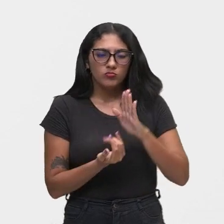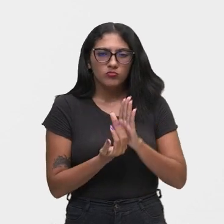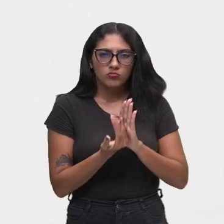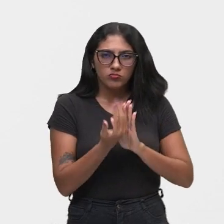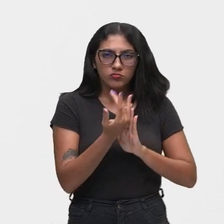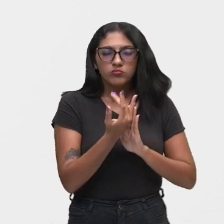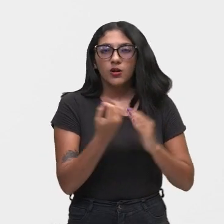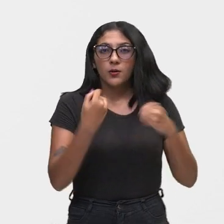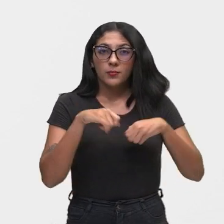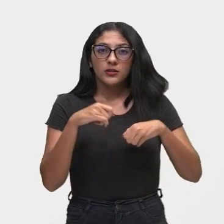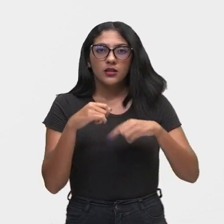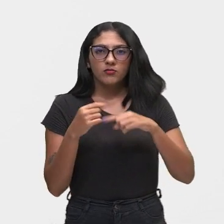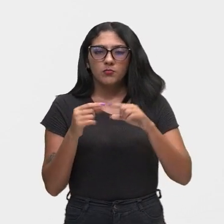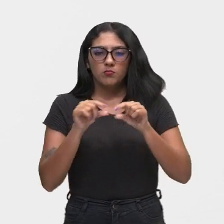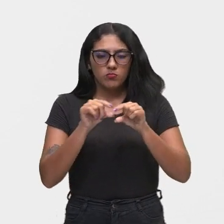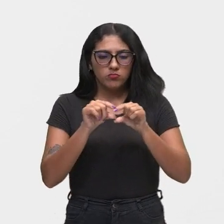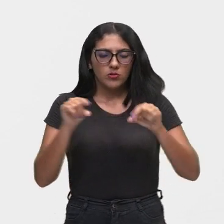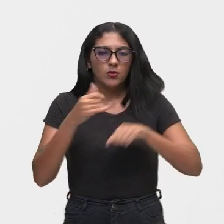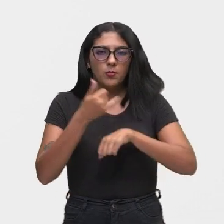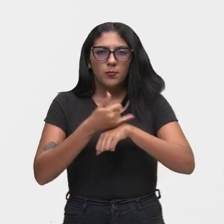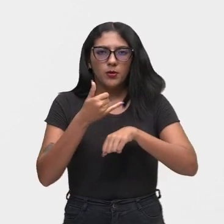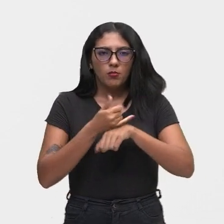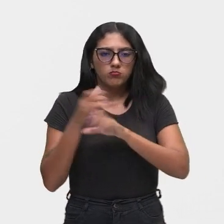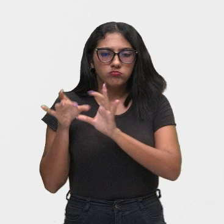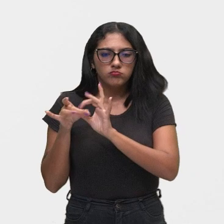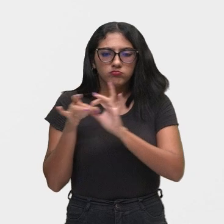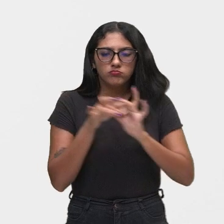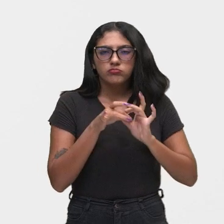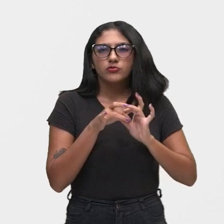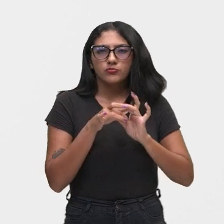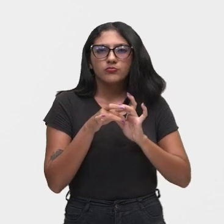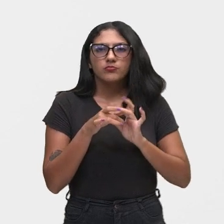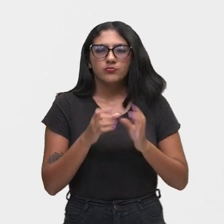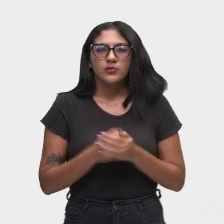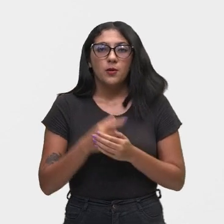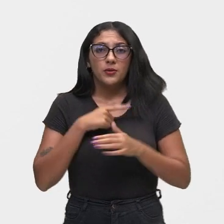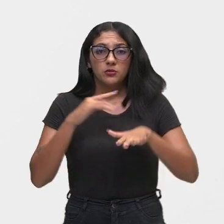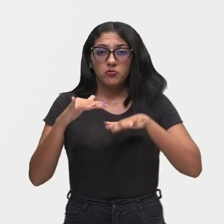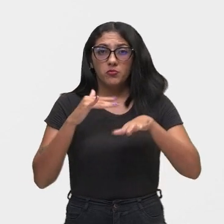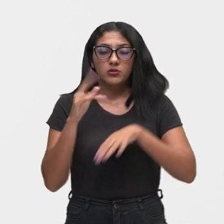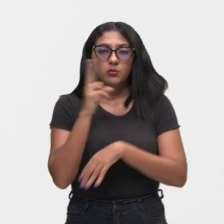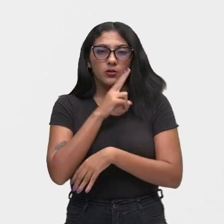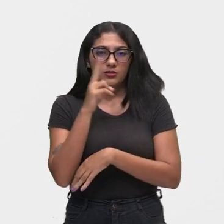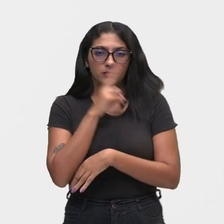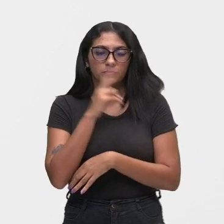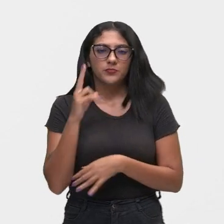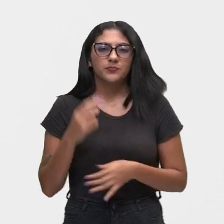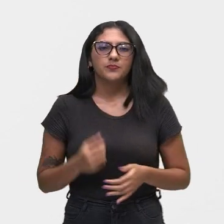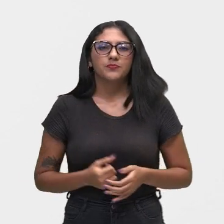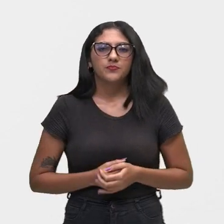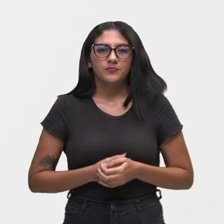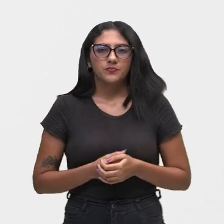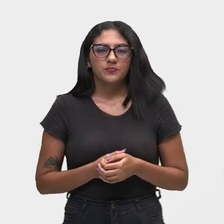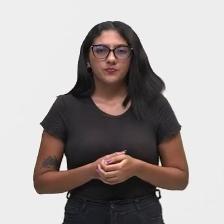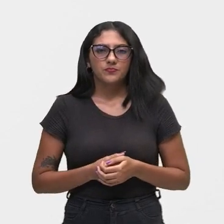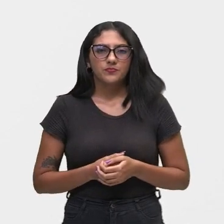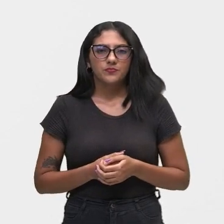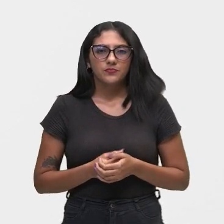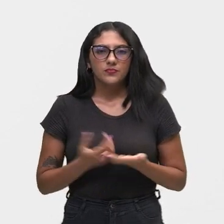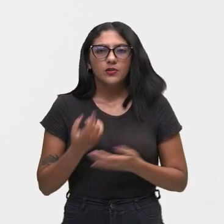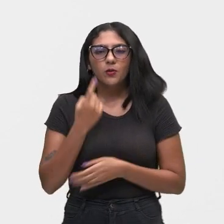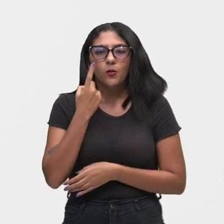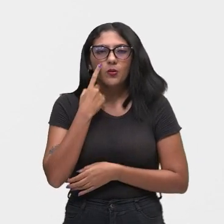térmica e para a energia mecânica, que era a movimentação. Vamos ver aí, né, o